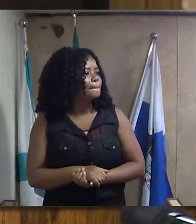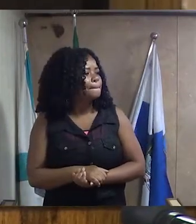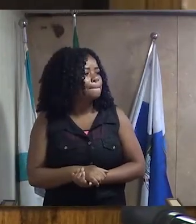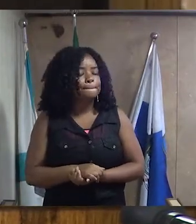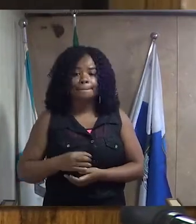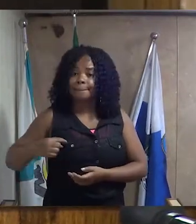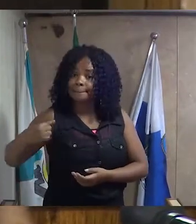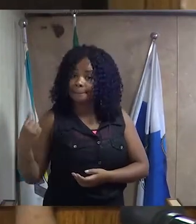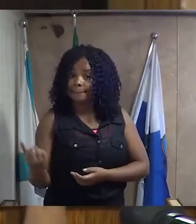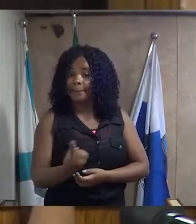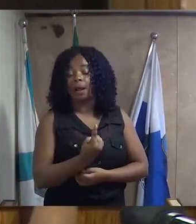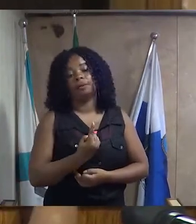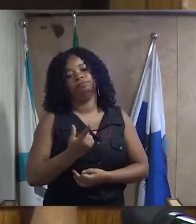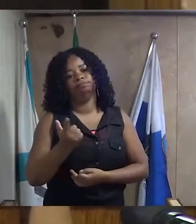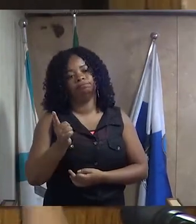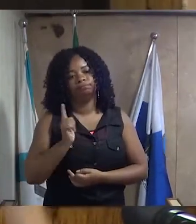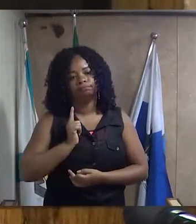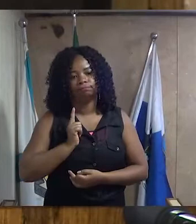nós tivemos